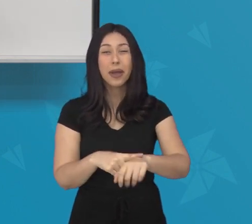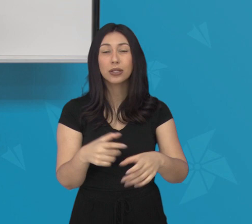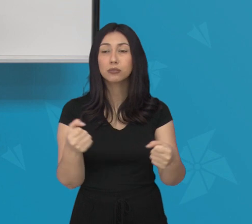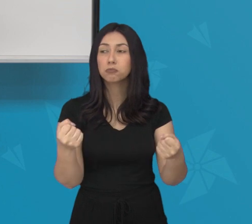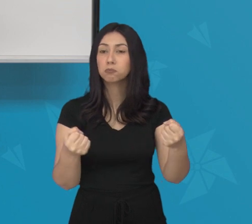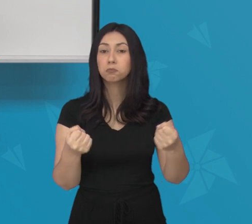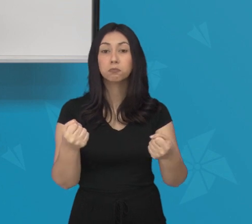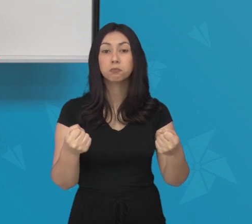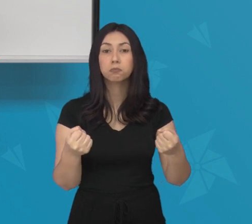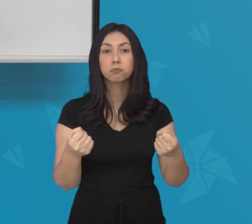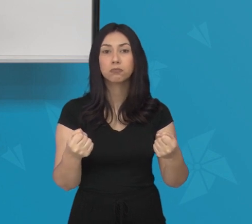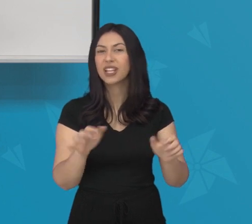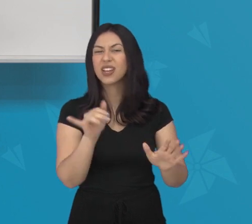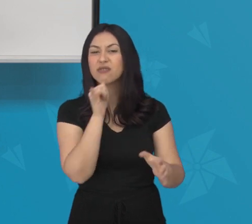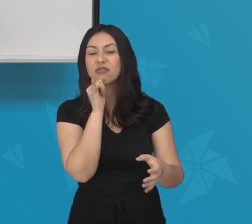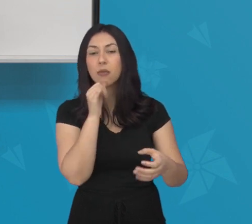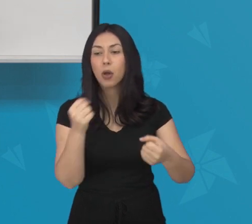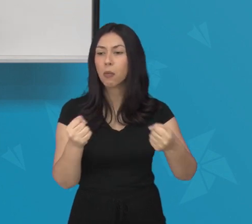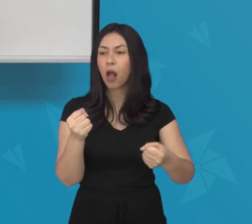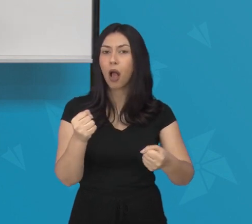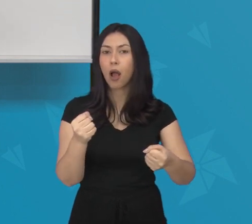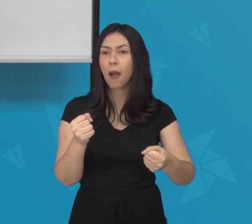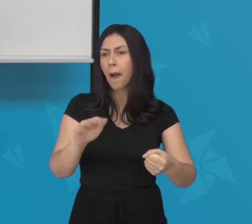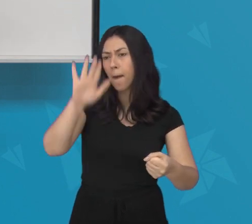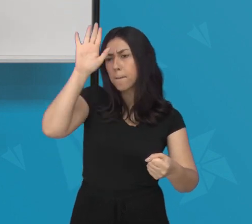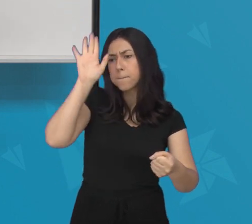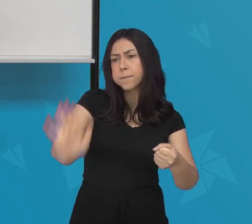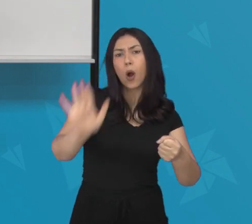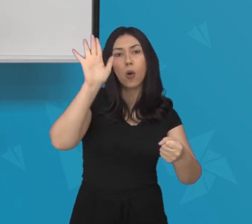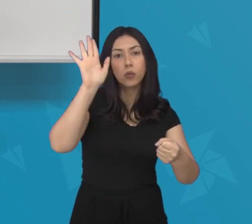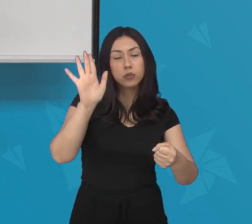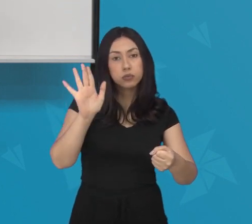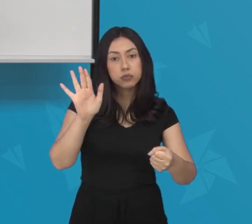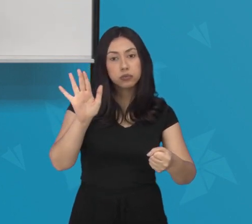momento, a título de exemplo, e dá um tapa no painel,